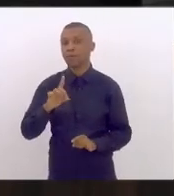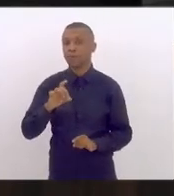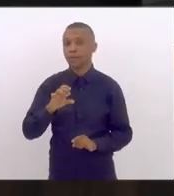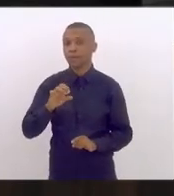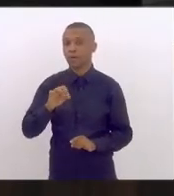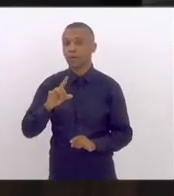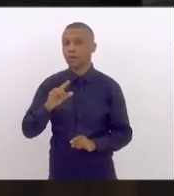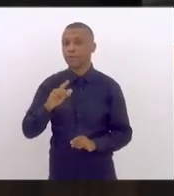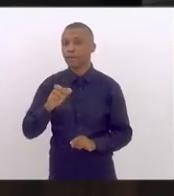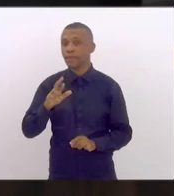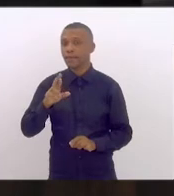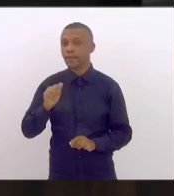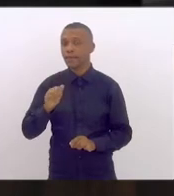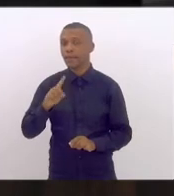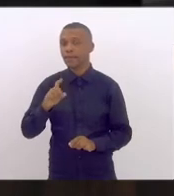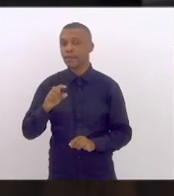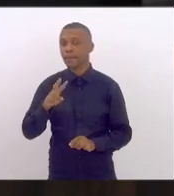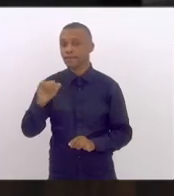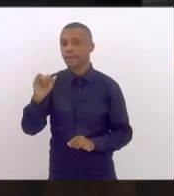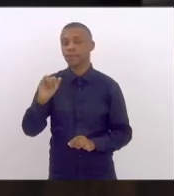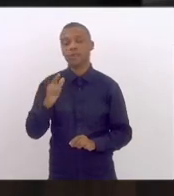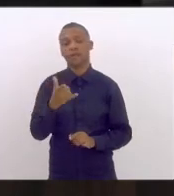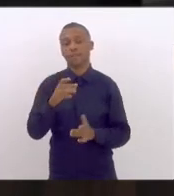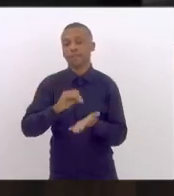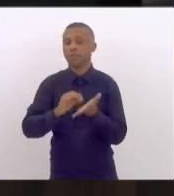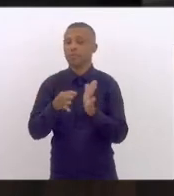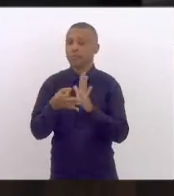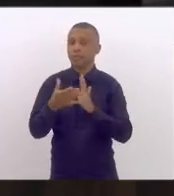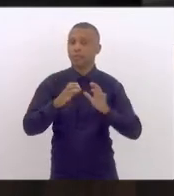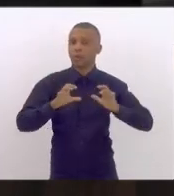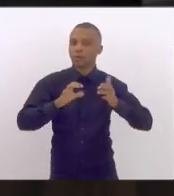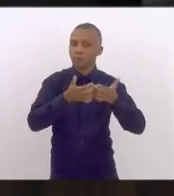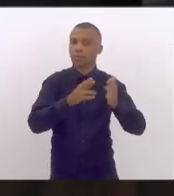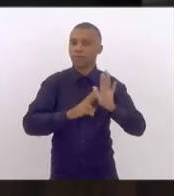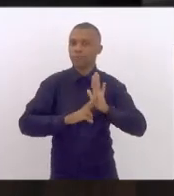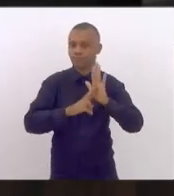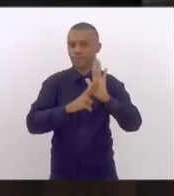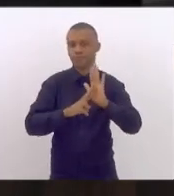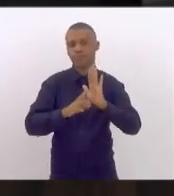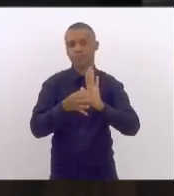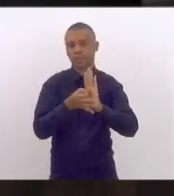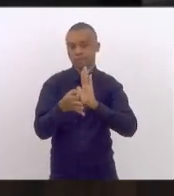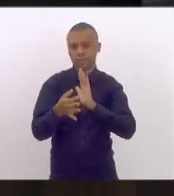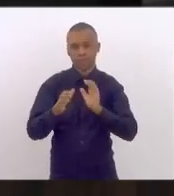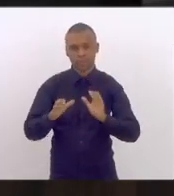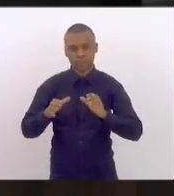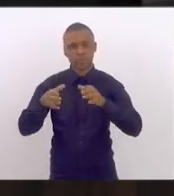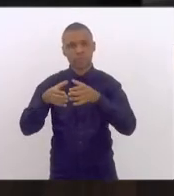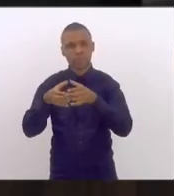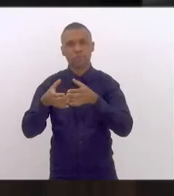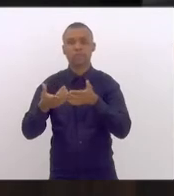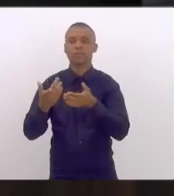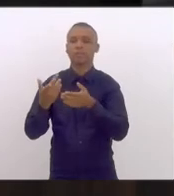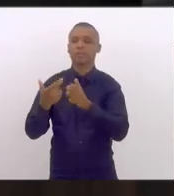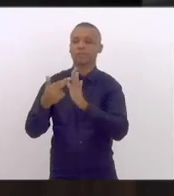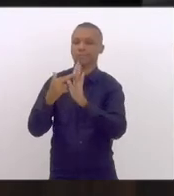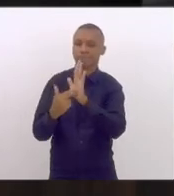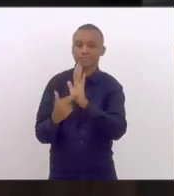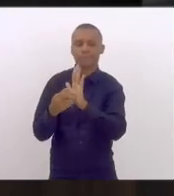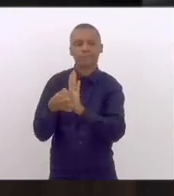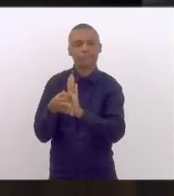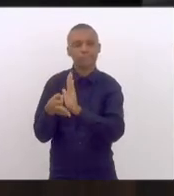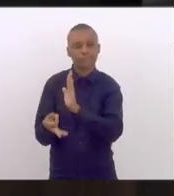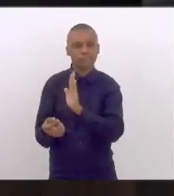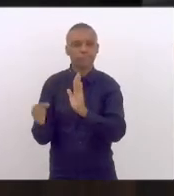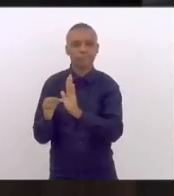a comissão de nomes internas e proposições externas para emitir parecer pela comissão de normas internas